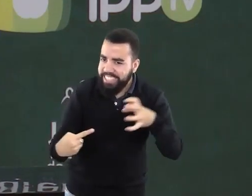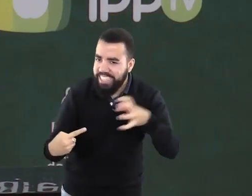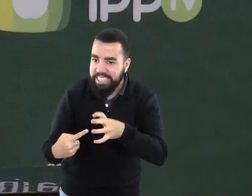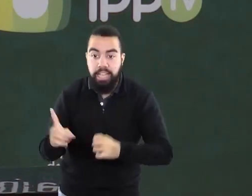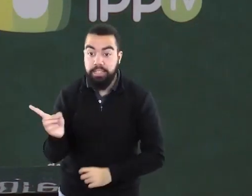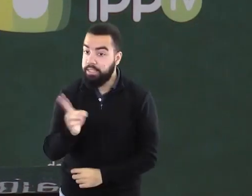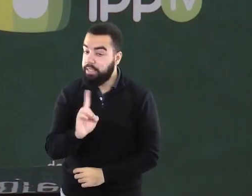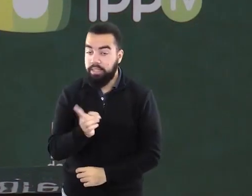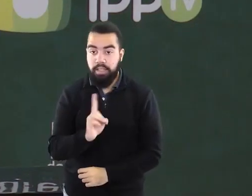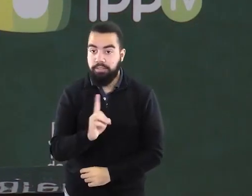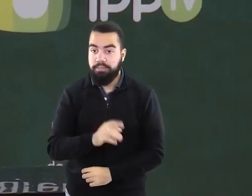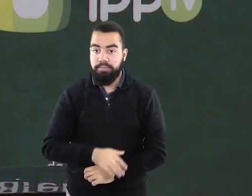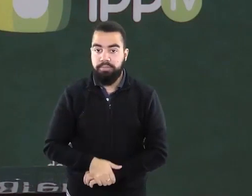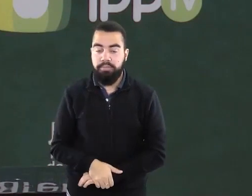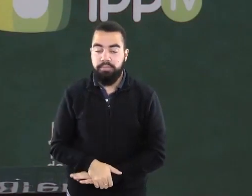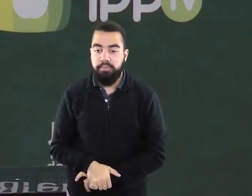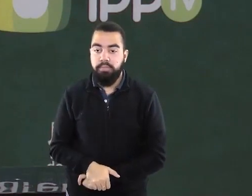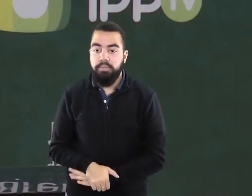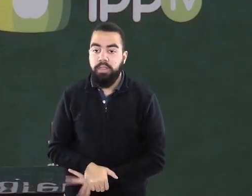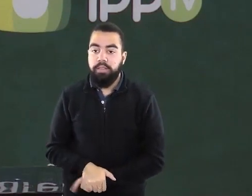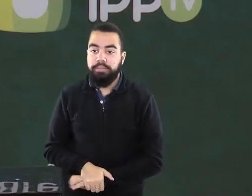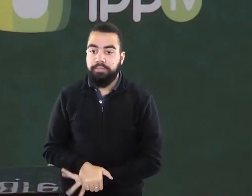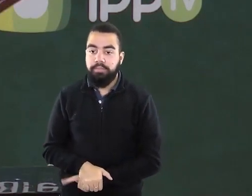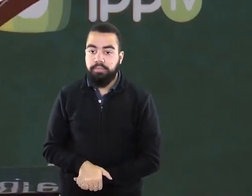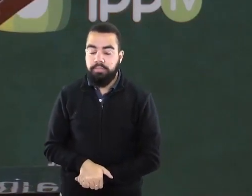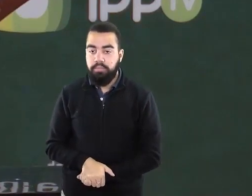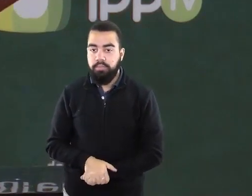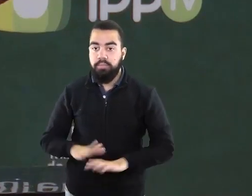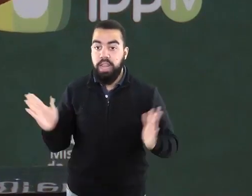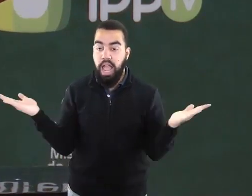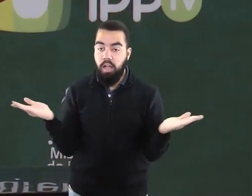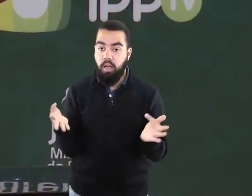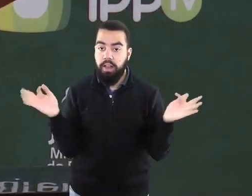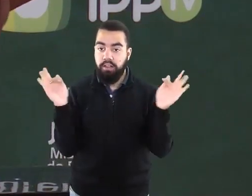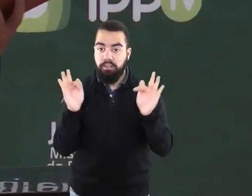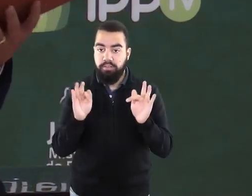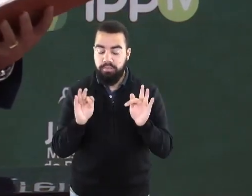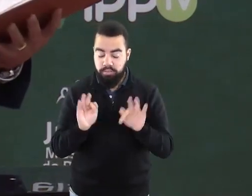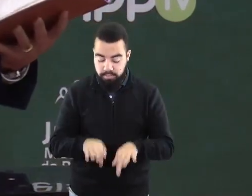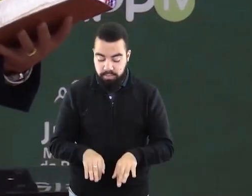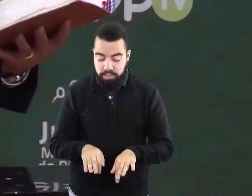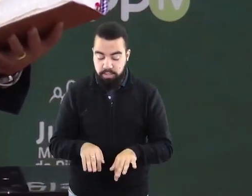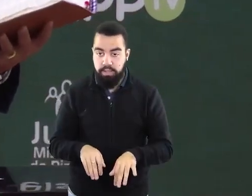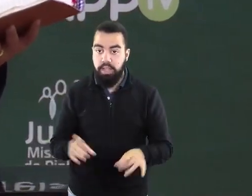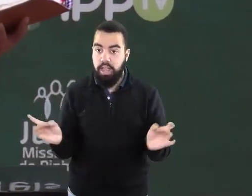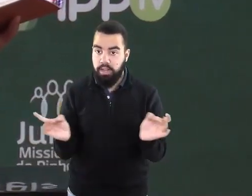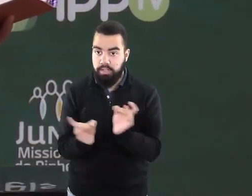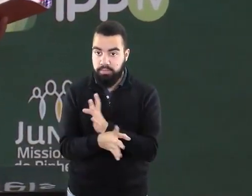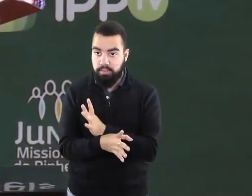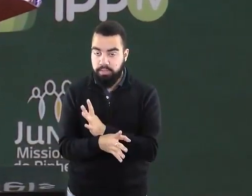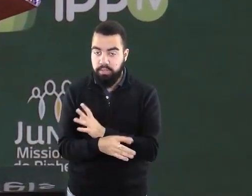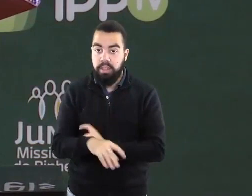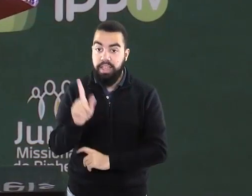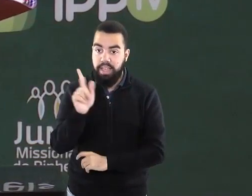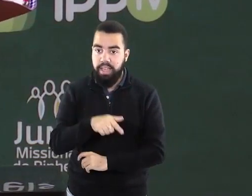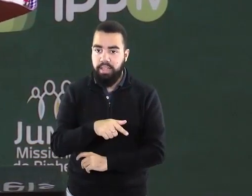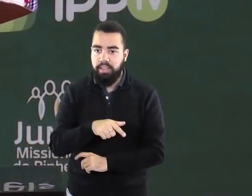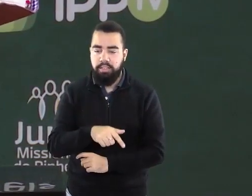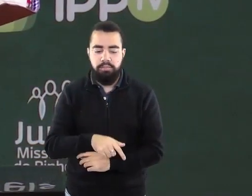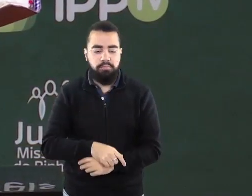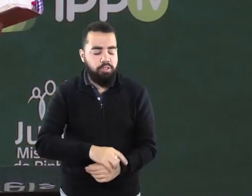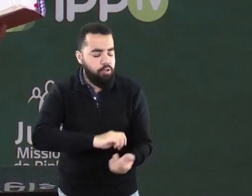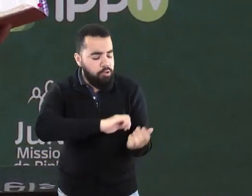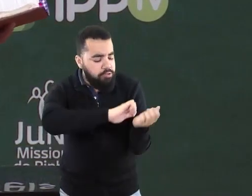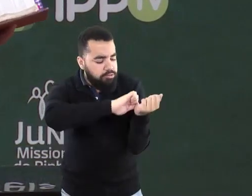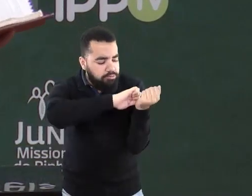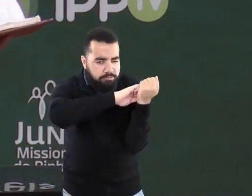incontinência. Mas eu termino dizendo o seguinte, que o versículo 31 diz assim, grande é este mistério, mas eu